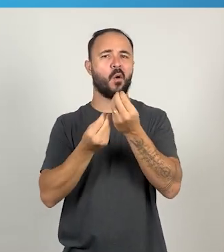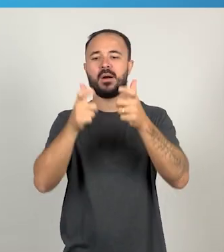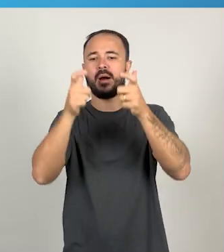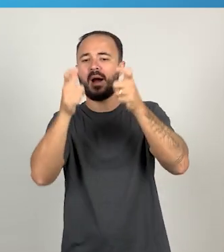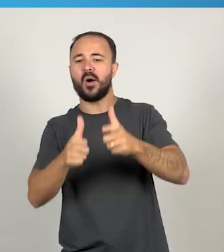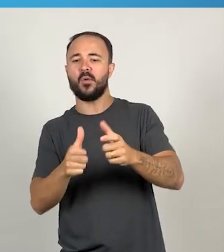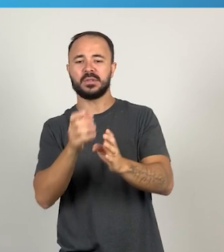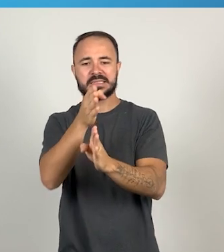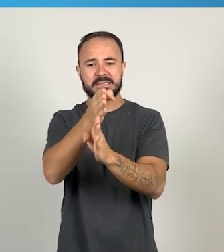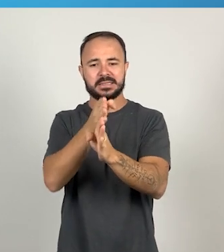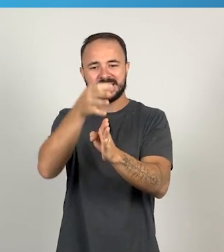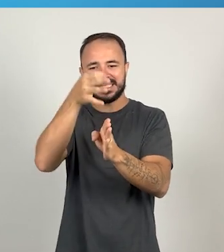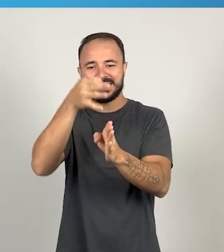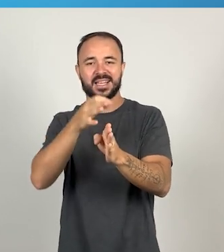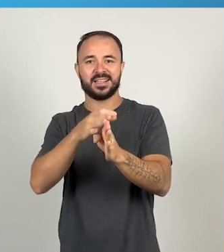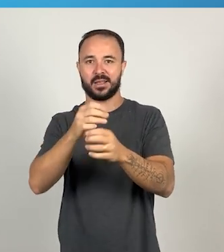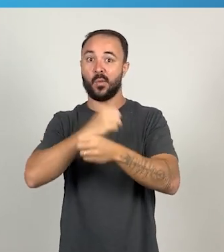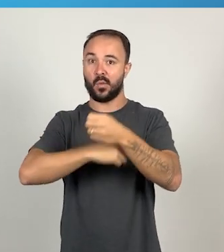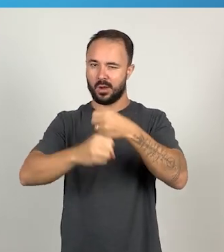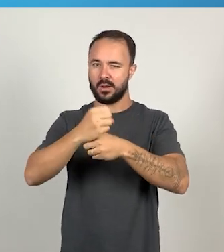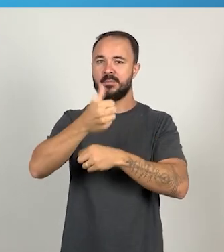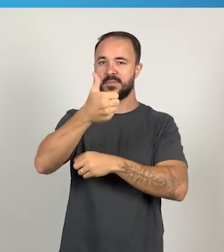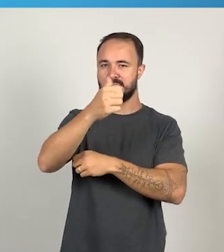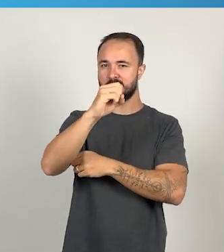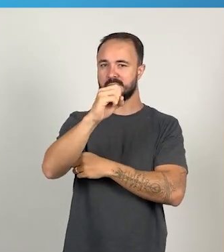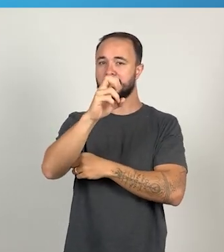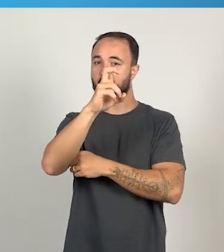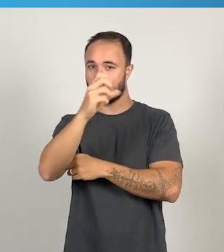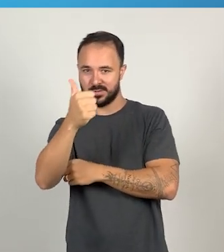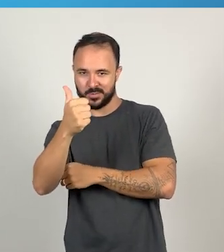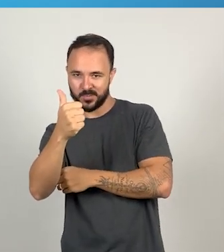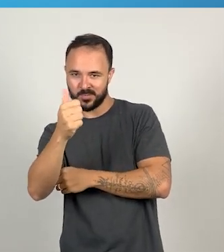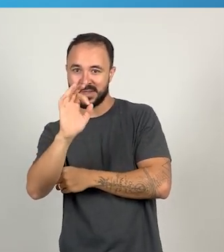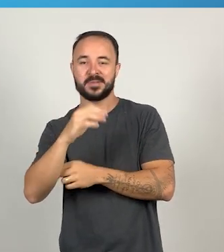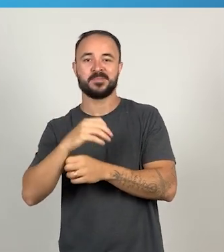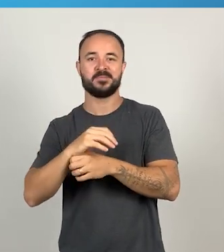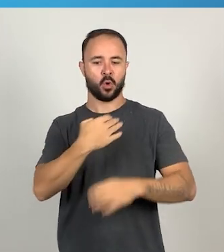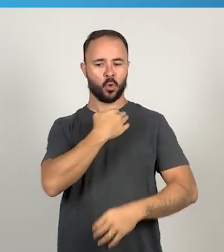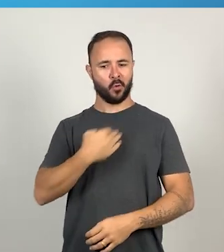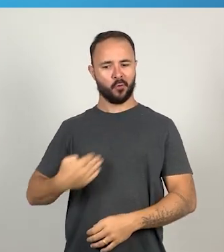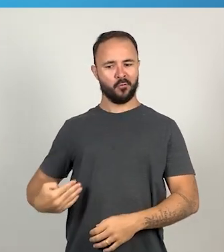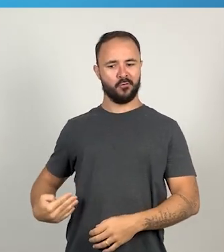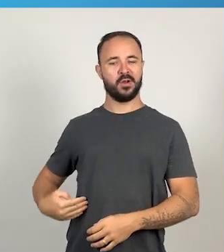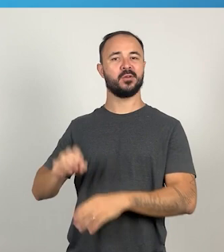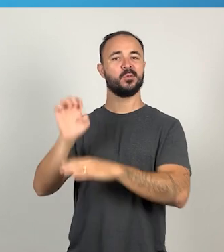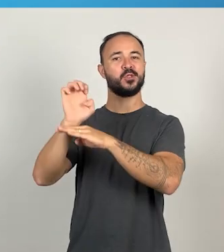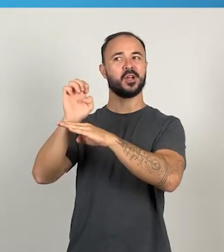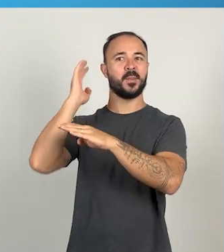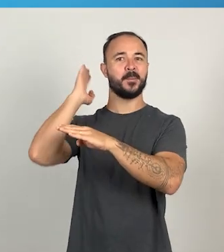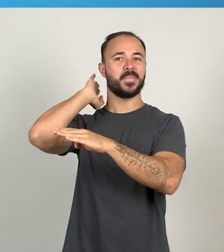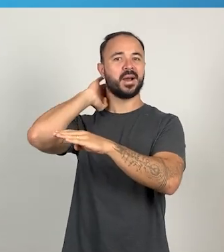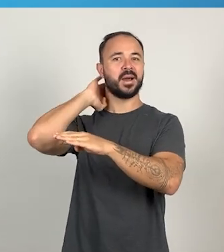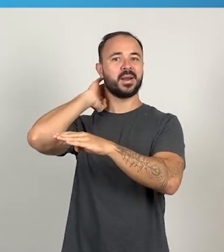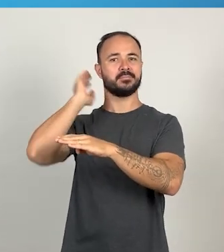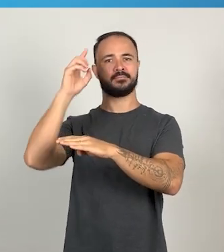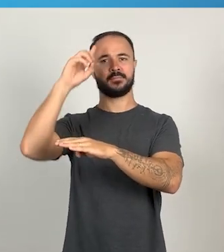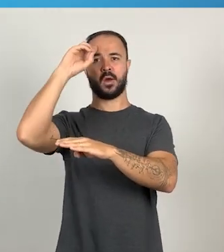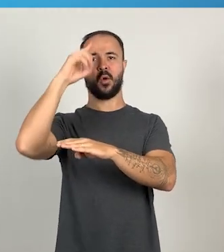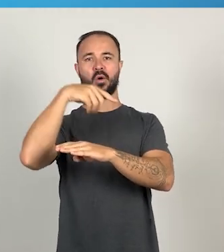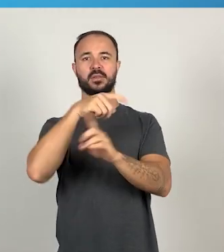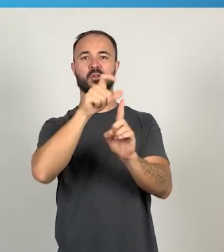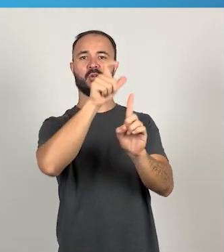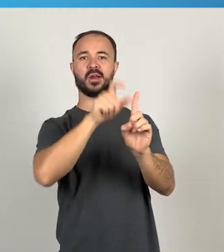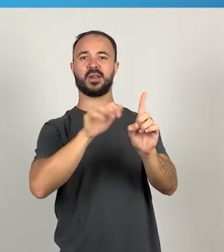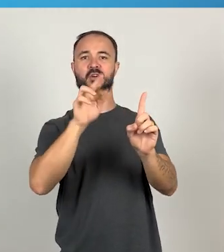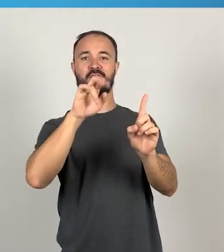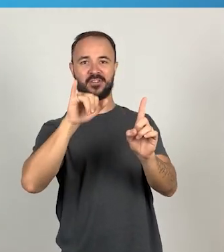1851, olha só, se liga na data, o governo do Pará deu ao Frei Manuel Procópio a missão de edificar uma vila